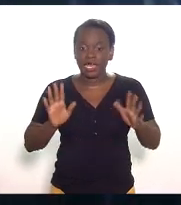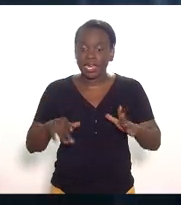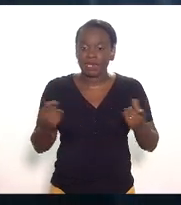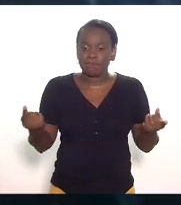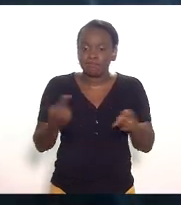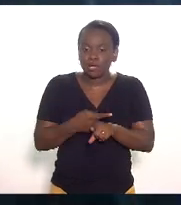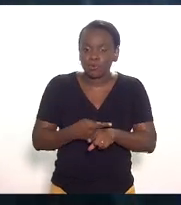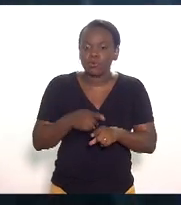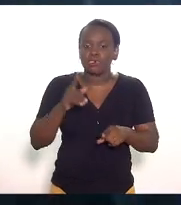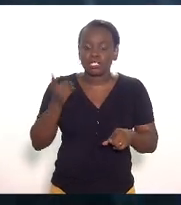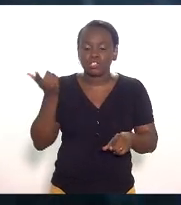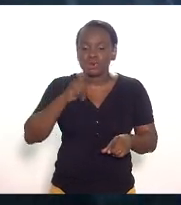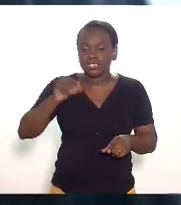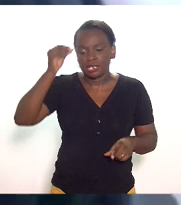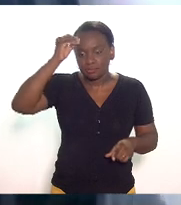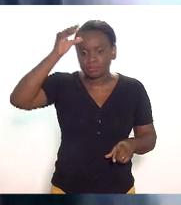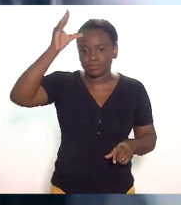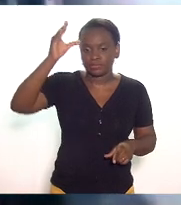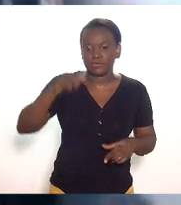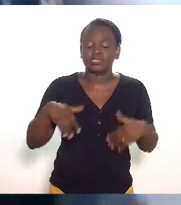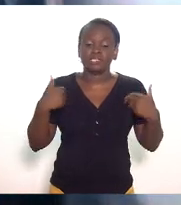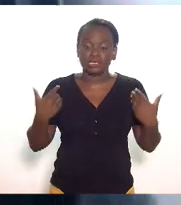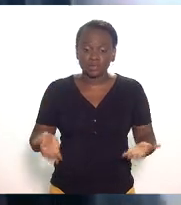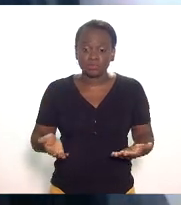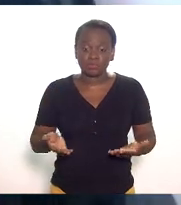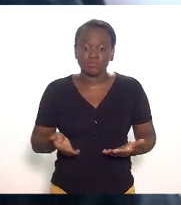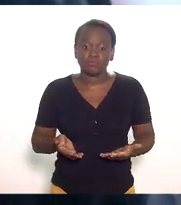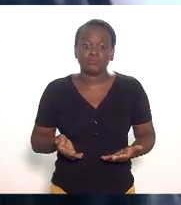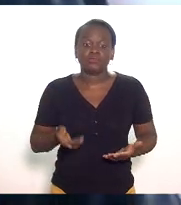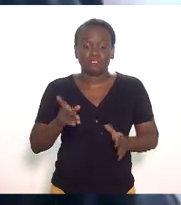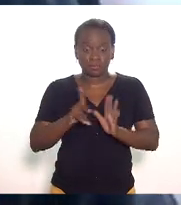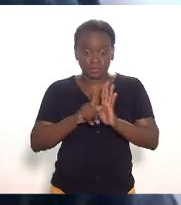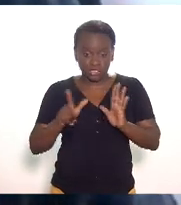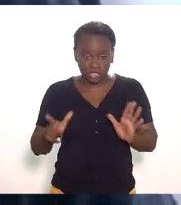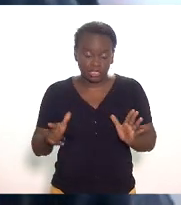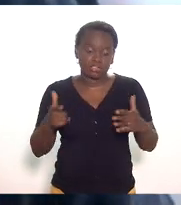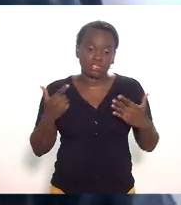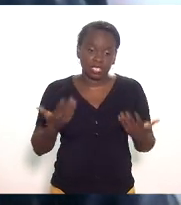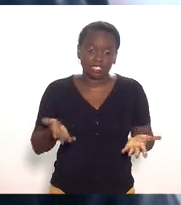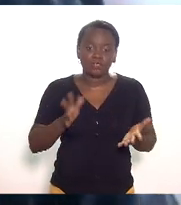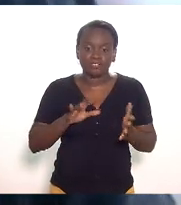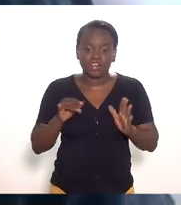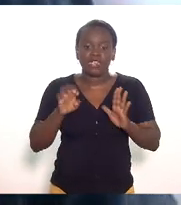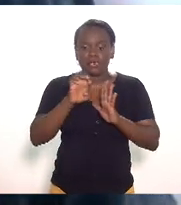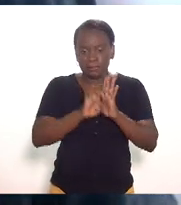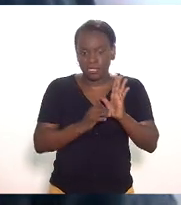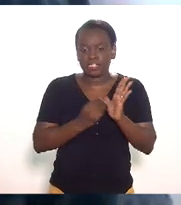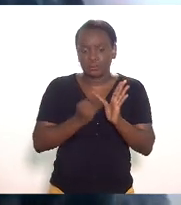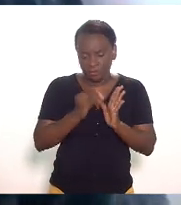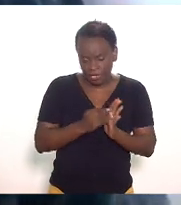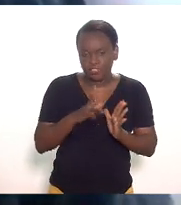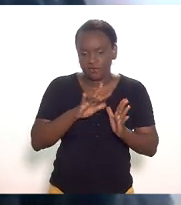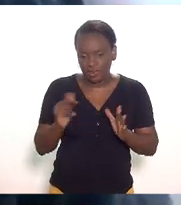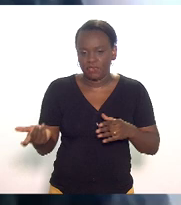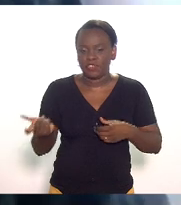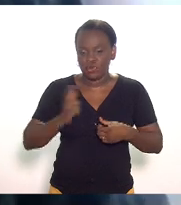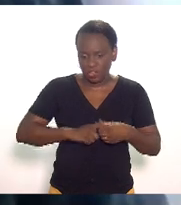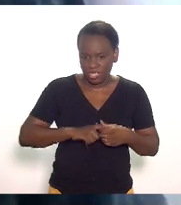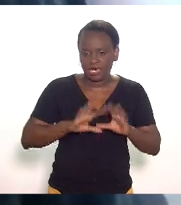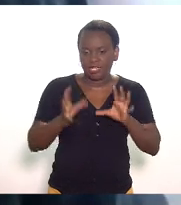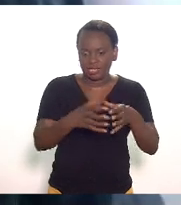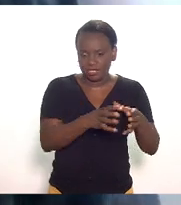contraditório que vem o conhecimento. Portanto, esse projeto naturalmente vai ser emendado, vai voltar